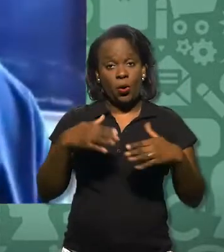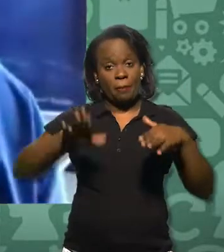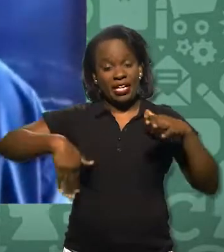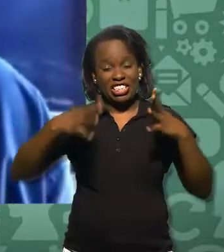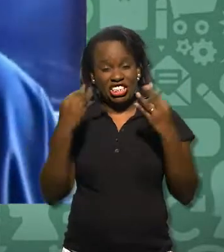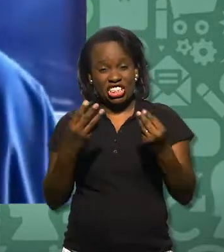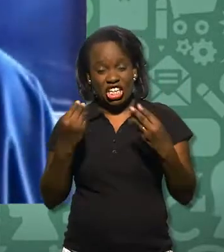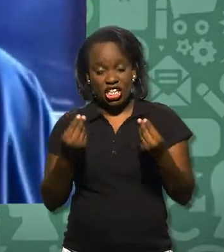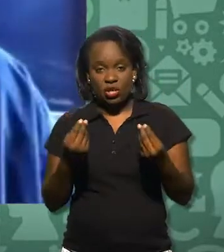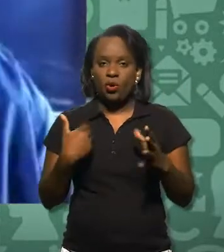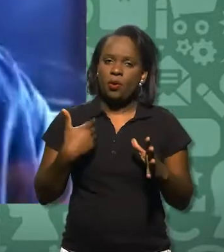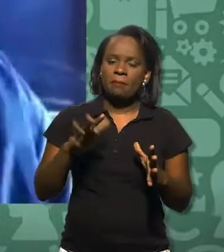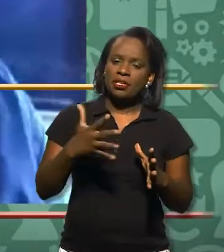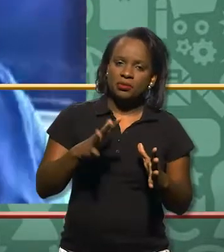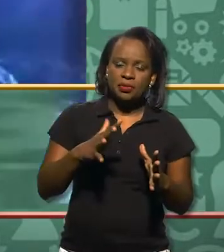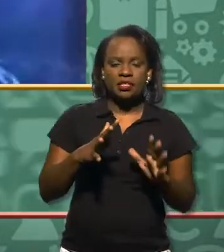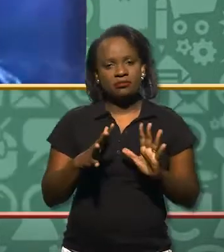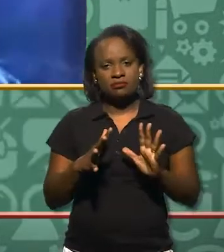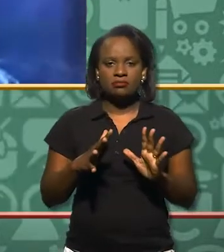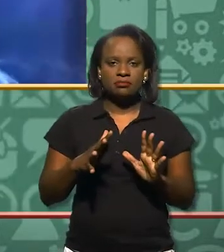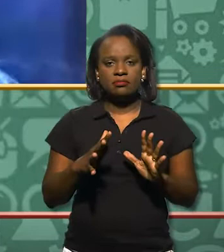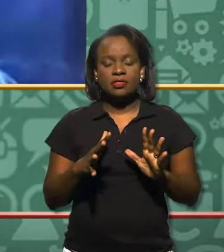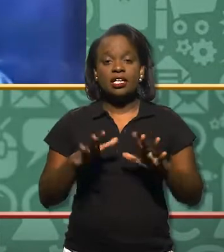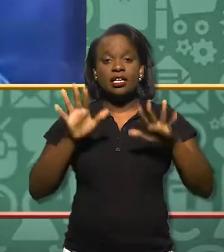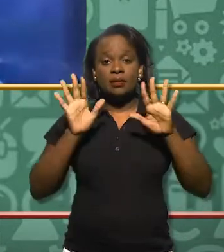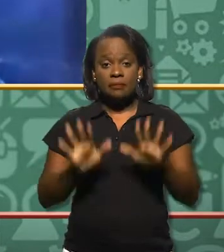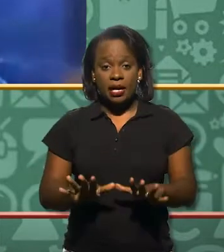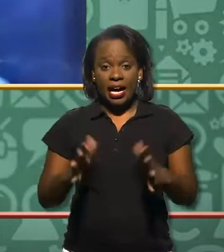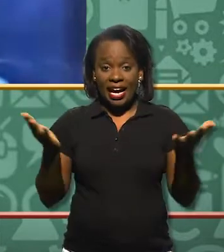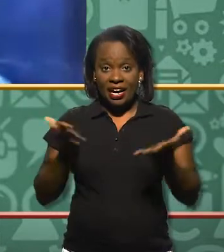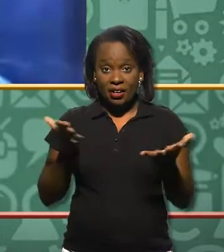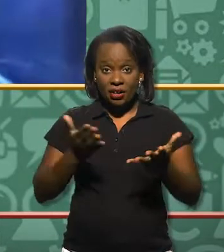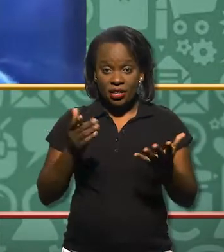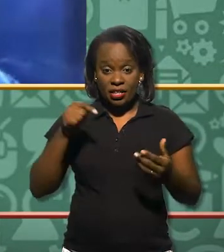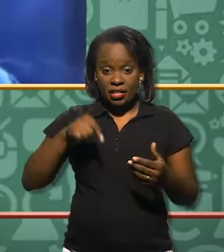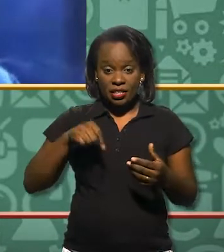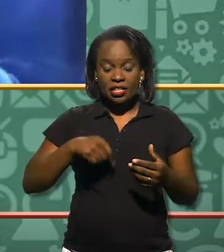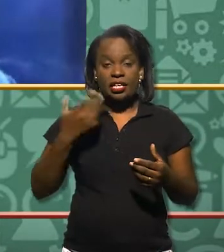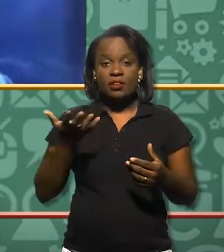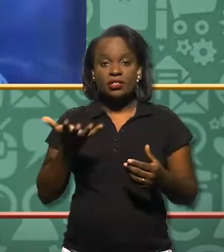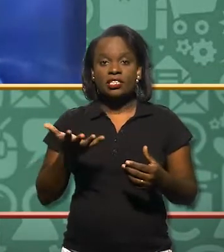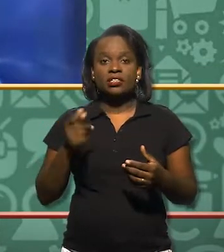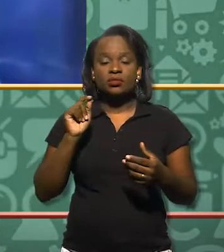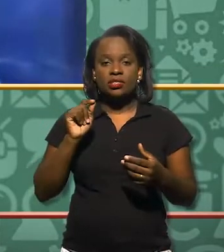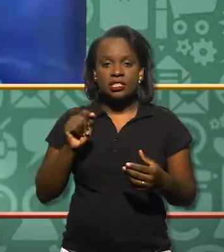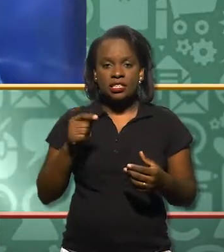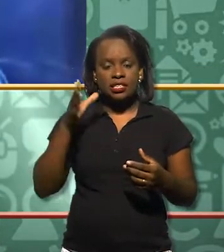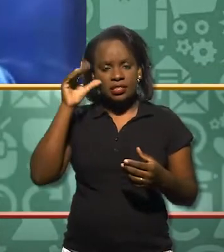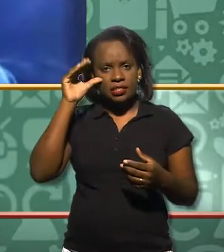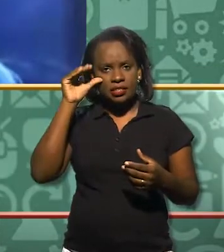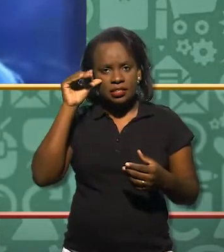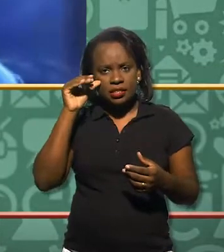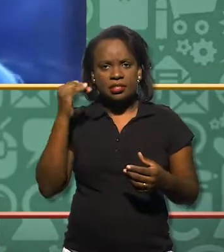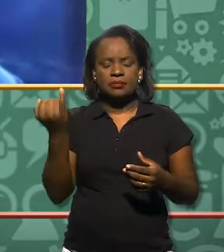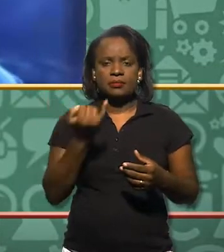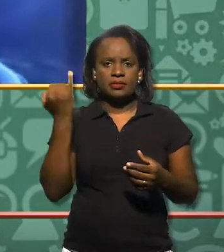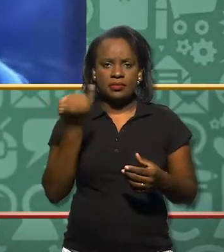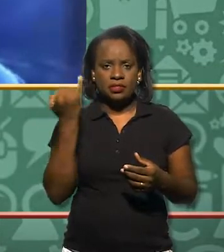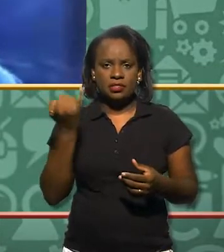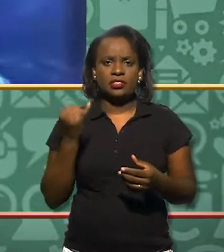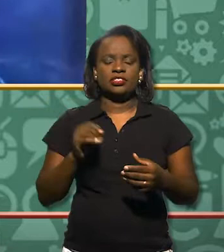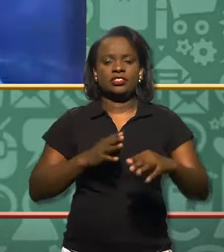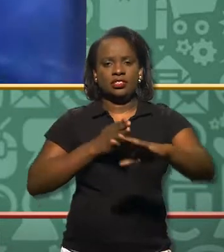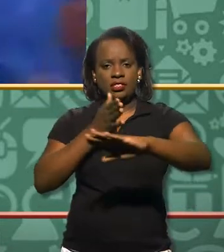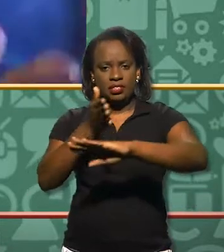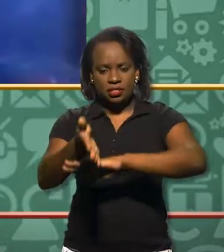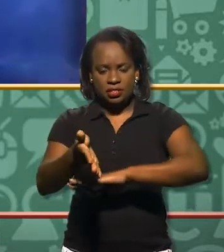Ou praia lotada, ou praia meia lotada. Mas dessa vez aqui eu quis ter uma curiosidade